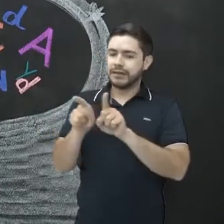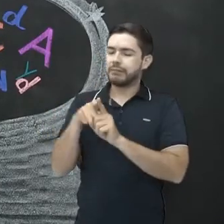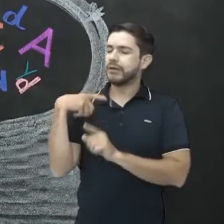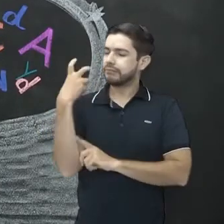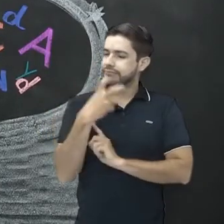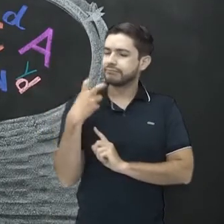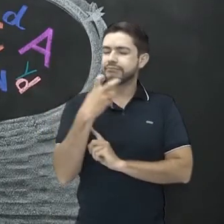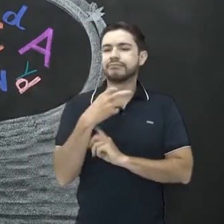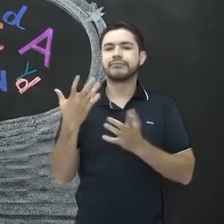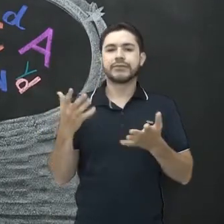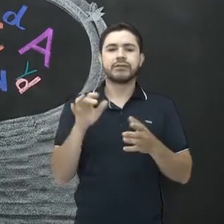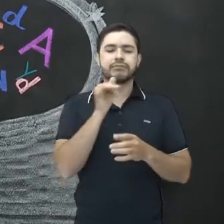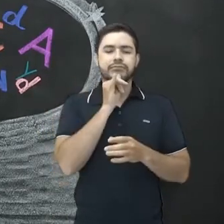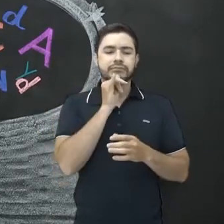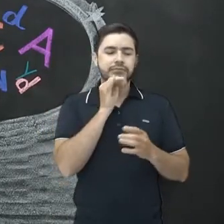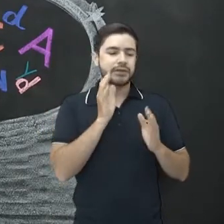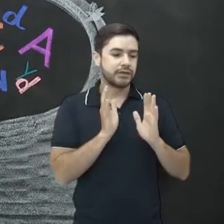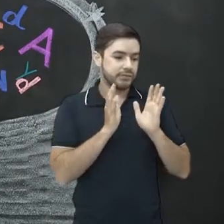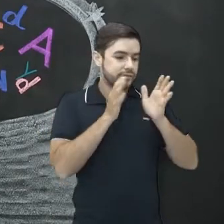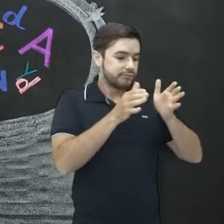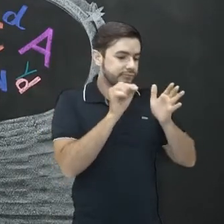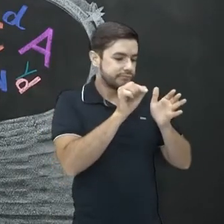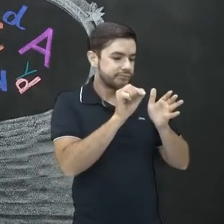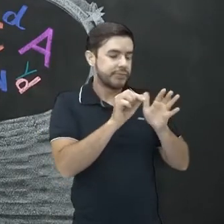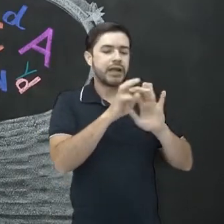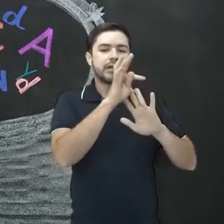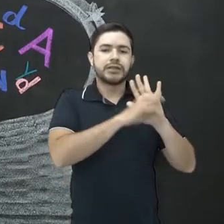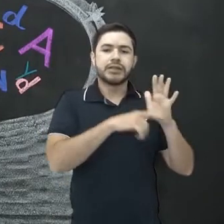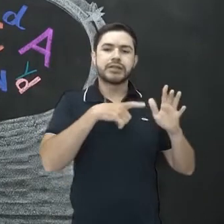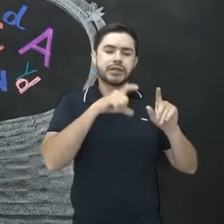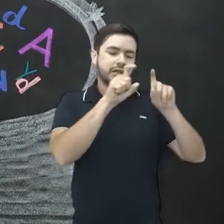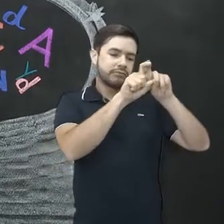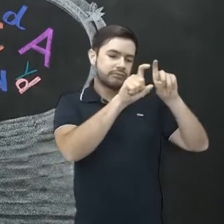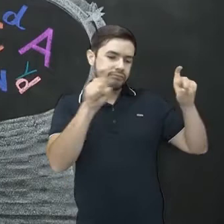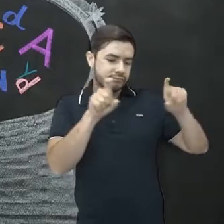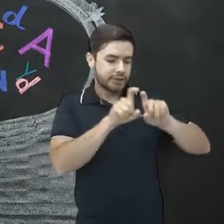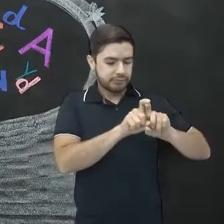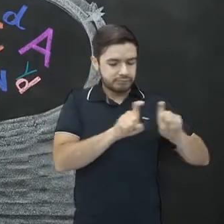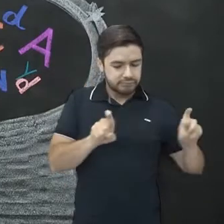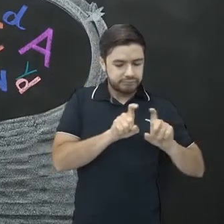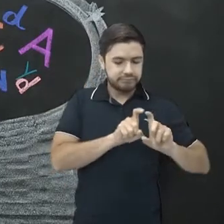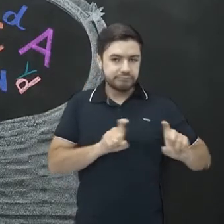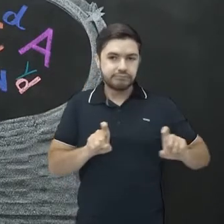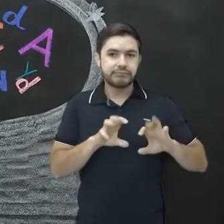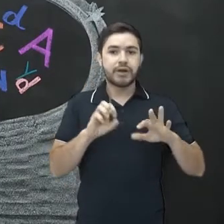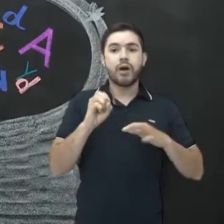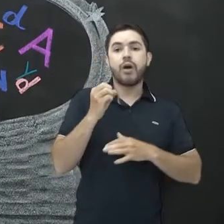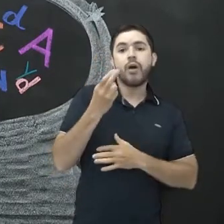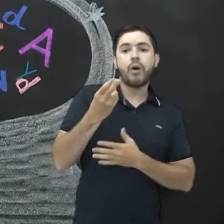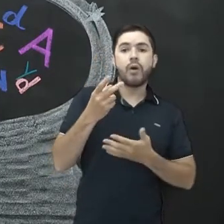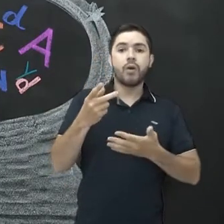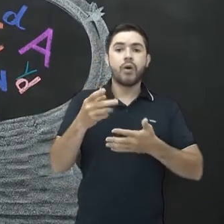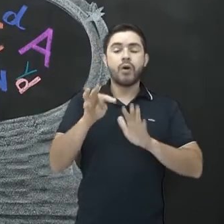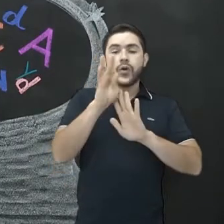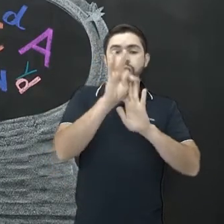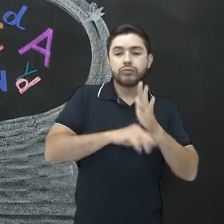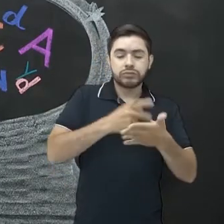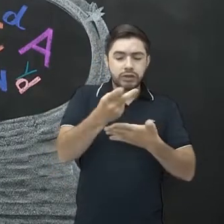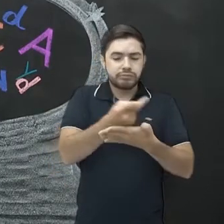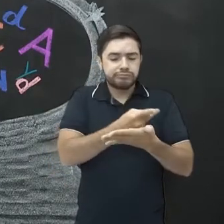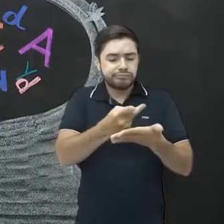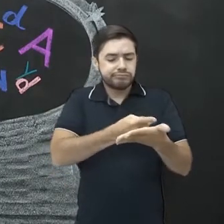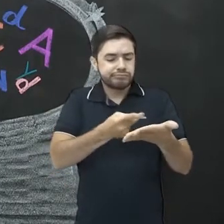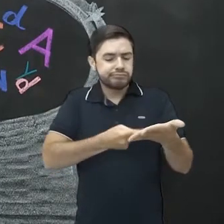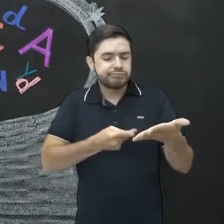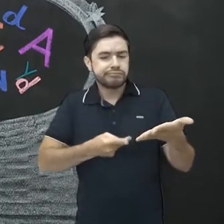gente se depara, por exemplo, com um texto dividido em parágrafos, que são aquelas unidades temáticas de um texto, ou com um texto poético que é dividido em versos